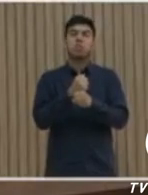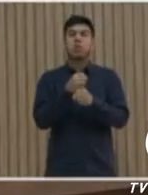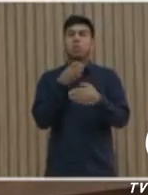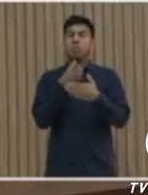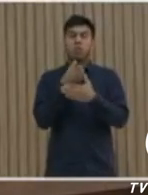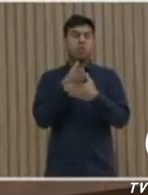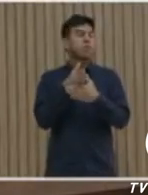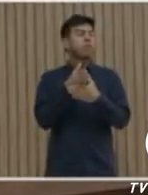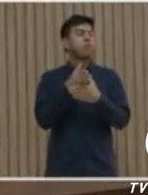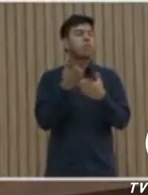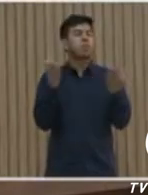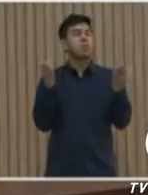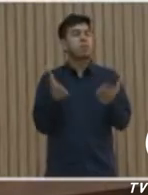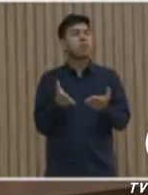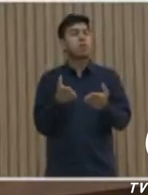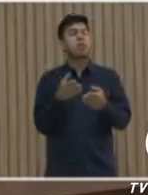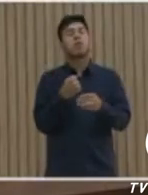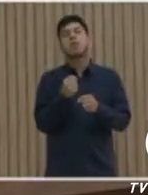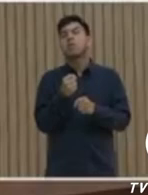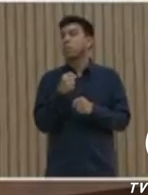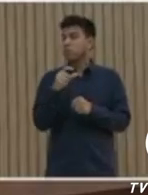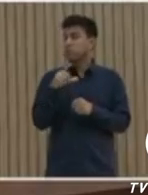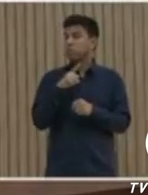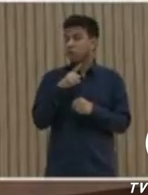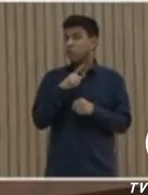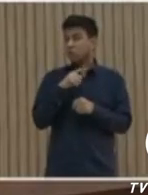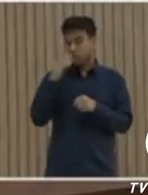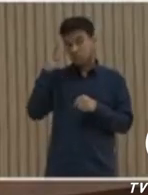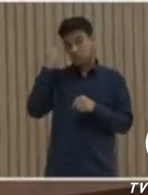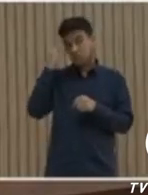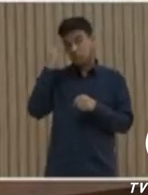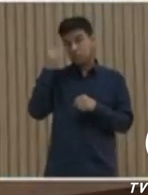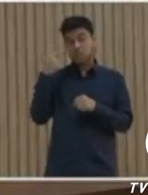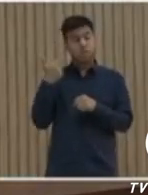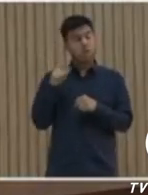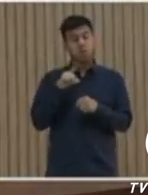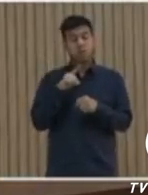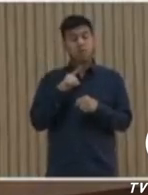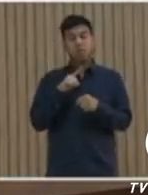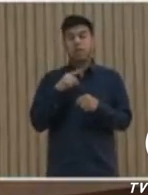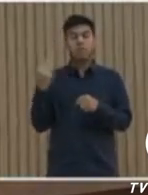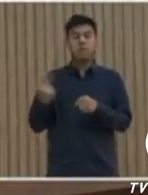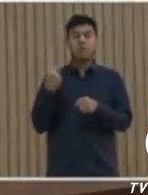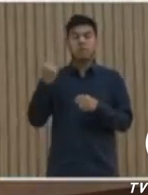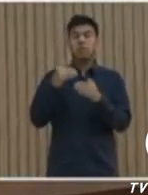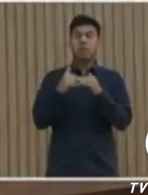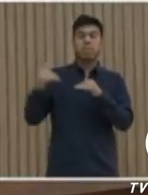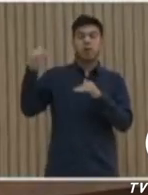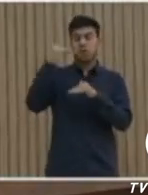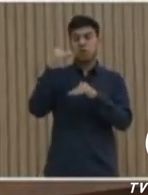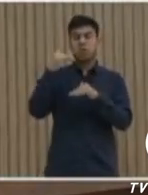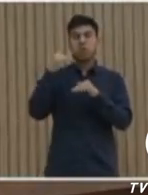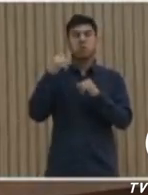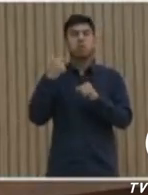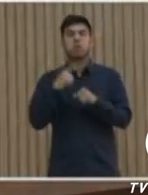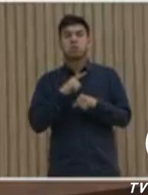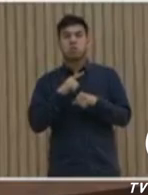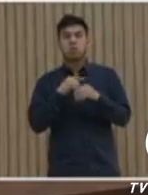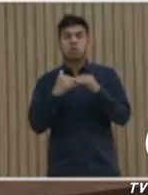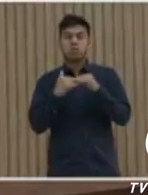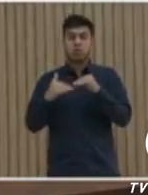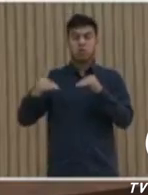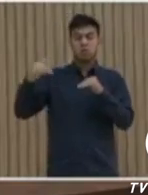orçamento isso já tá previsto em razão de não ter ocorrido nenhum aumento real não há também um acréscimo de aumento